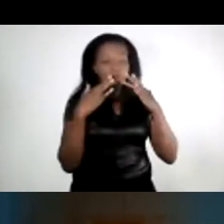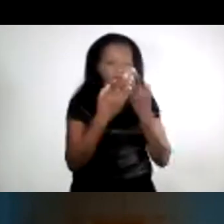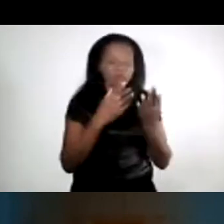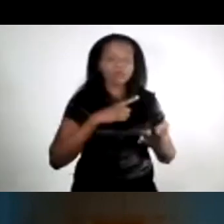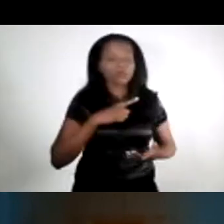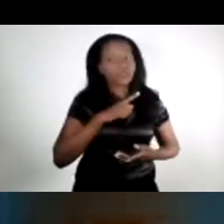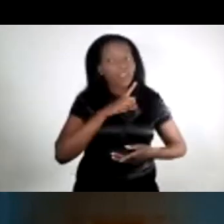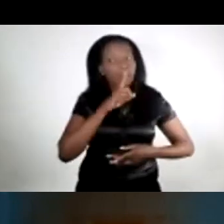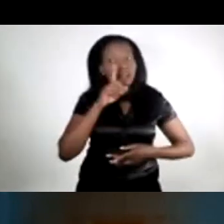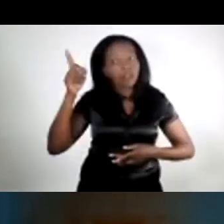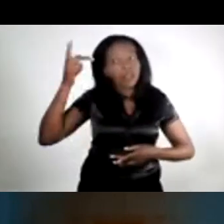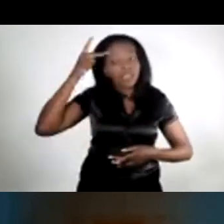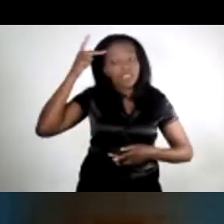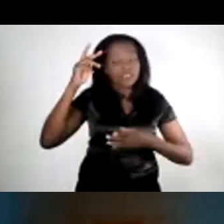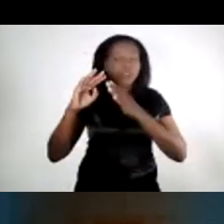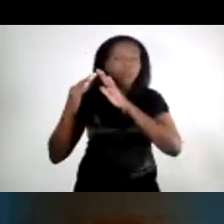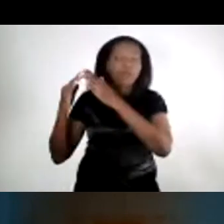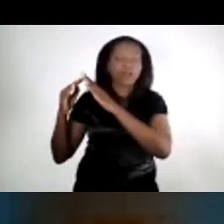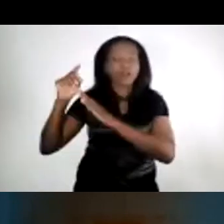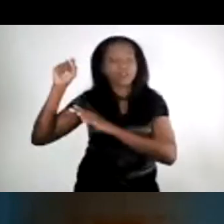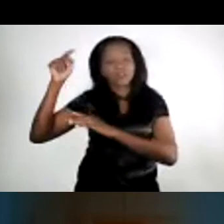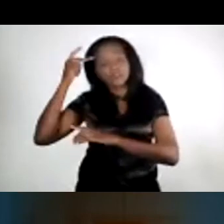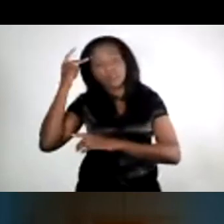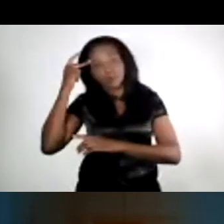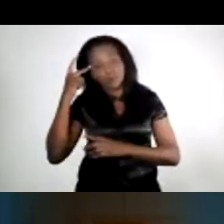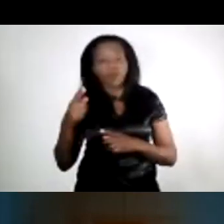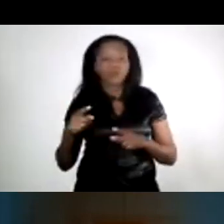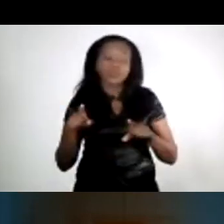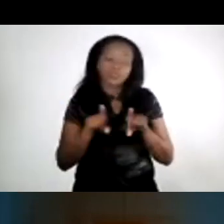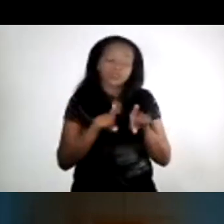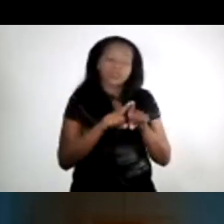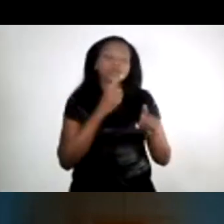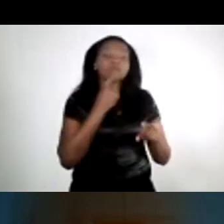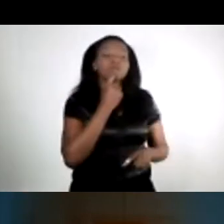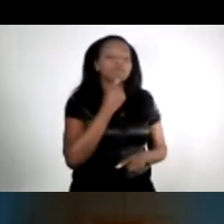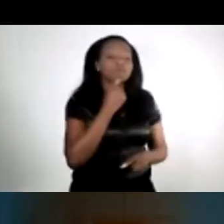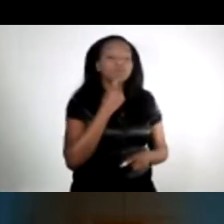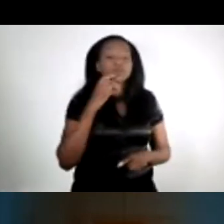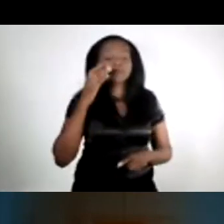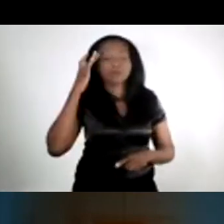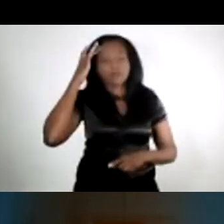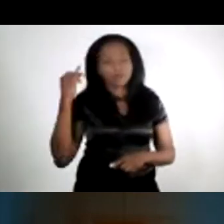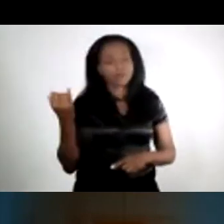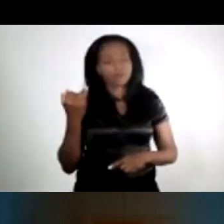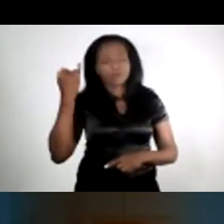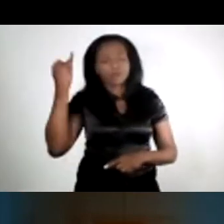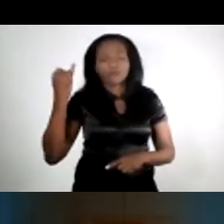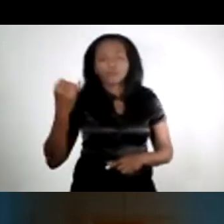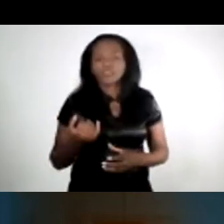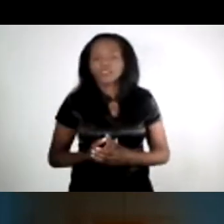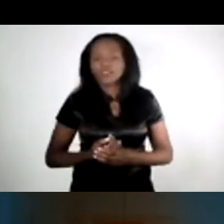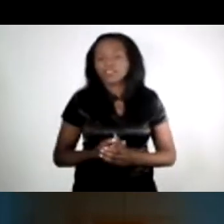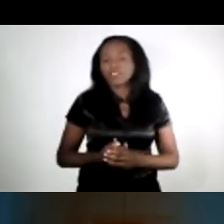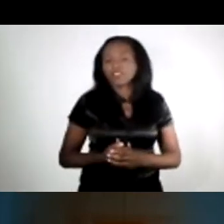São Paulo, e também chega em Campinas, então, acho que isso é interessante.